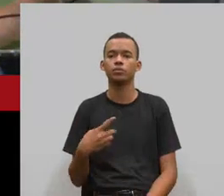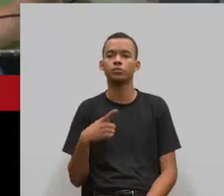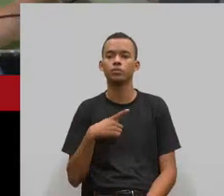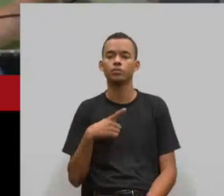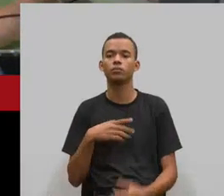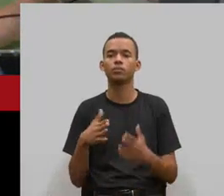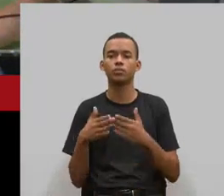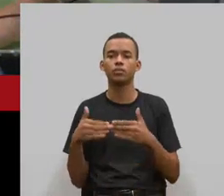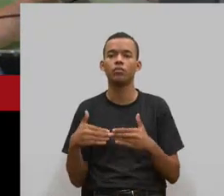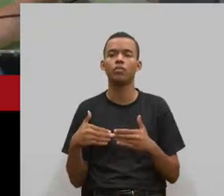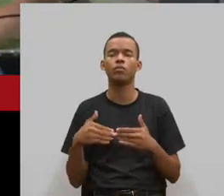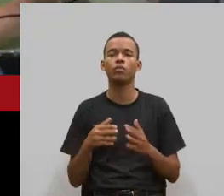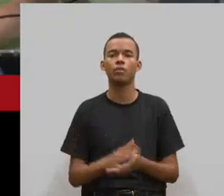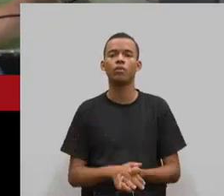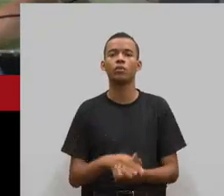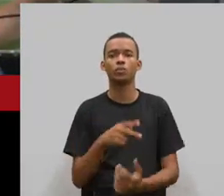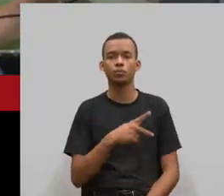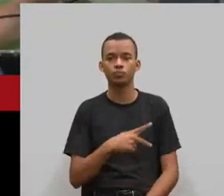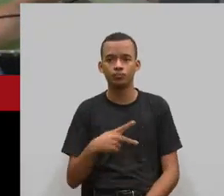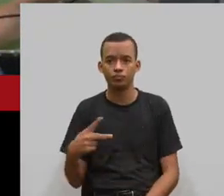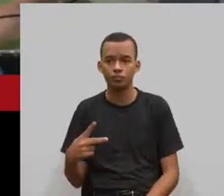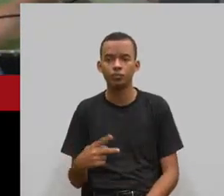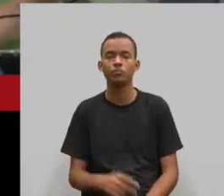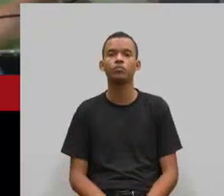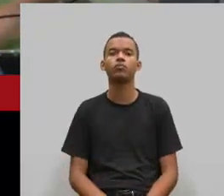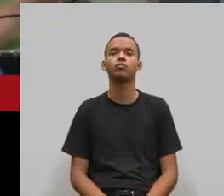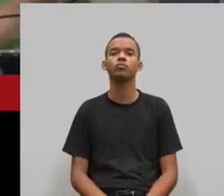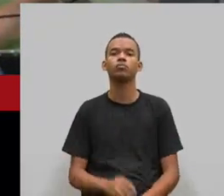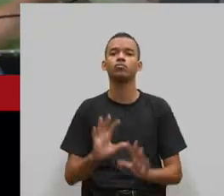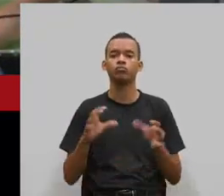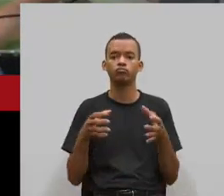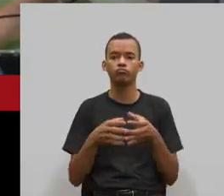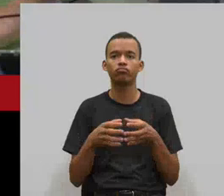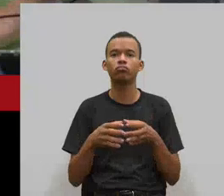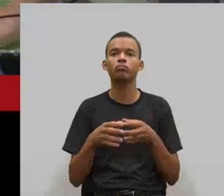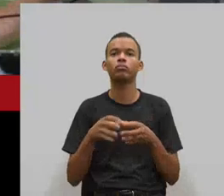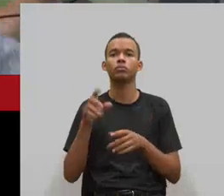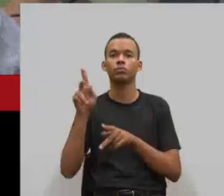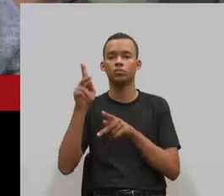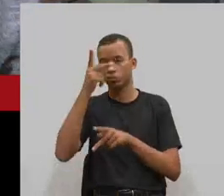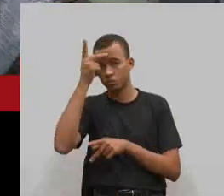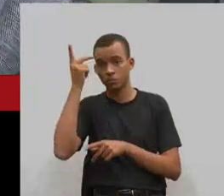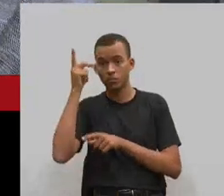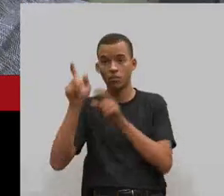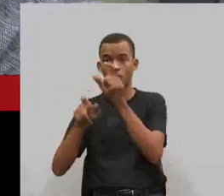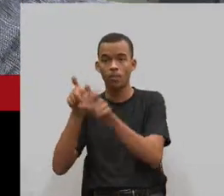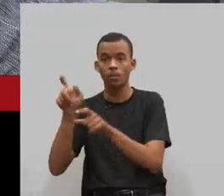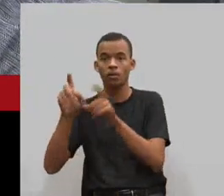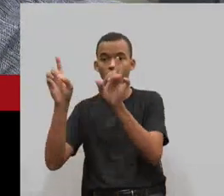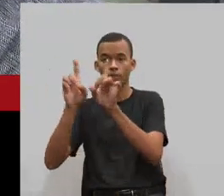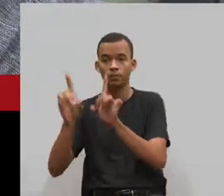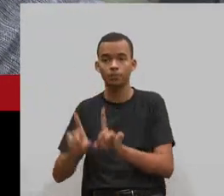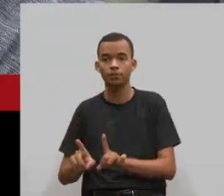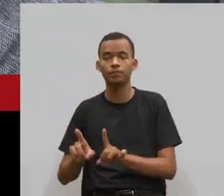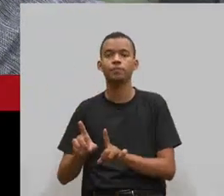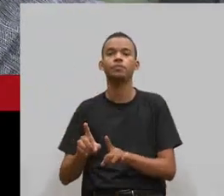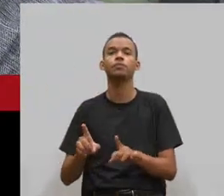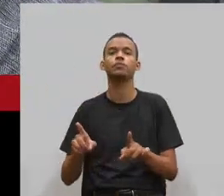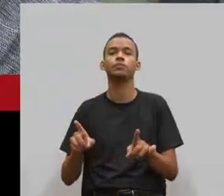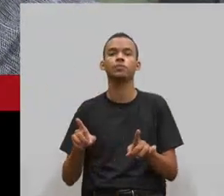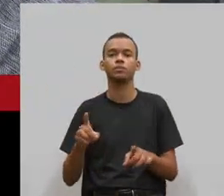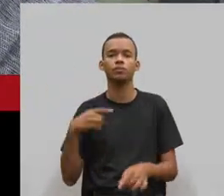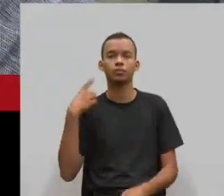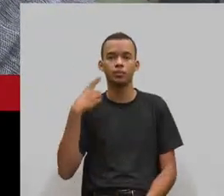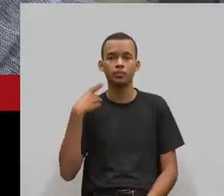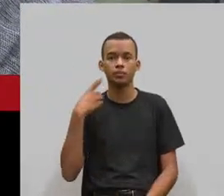Senhor eh presidente da Comissão de defesa dos direitos da pessoa com deficiência a deputada que subscreve